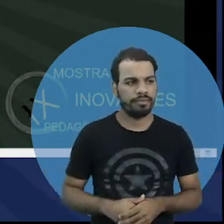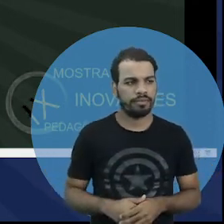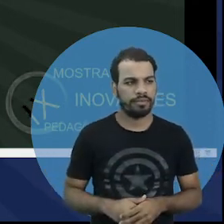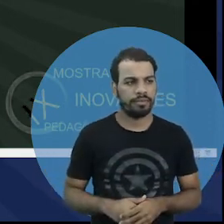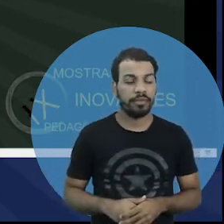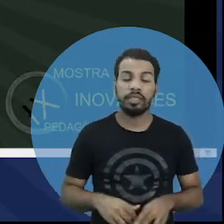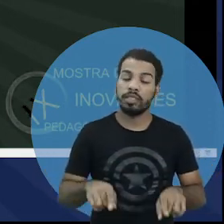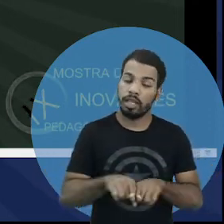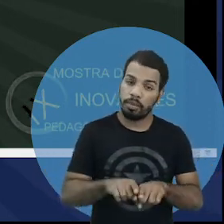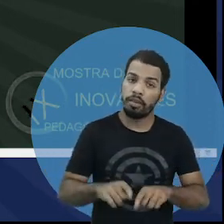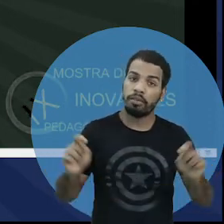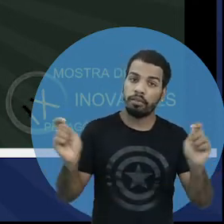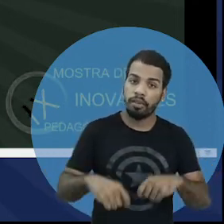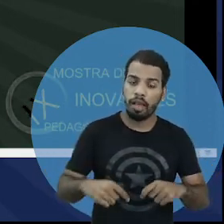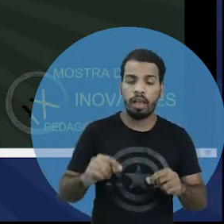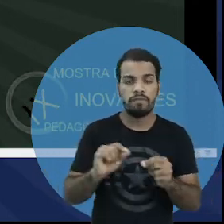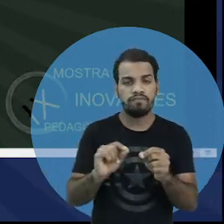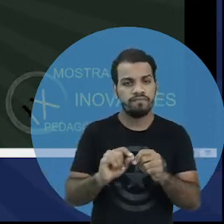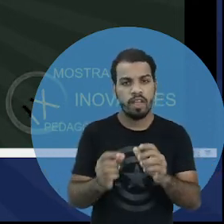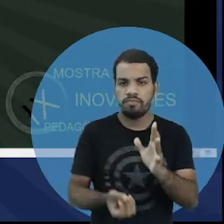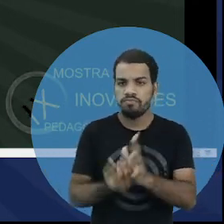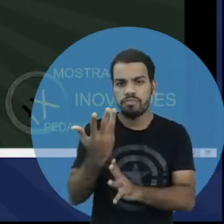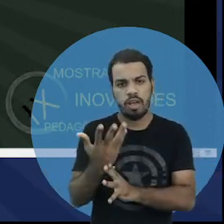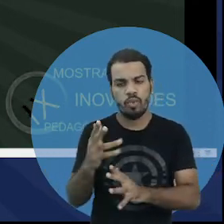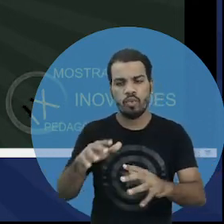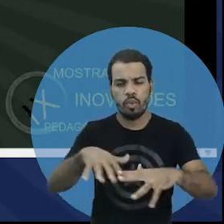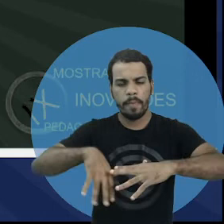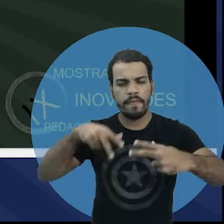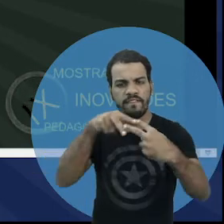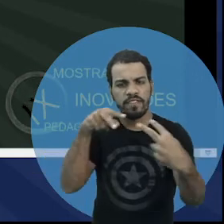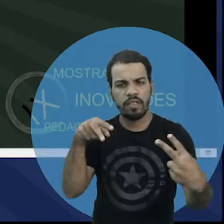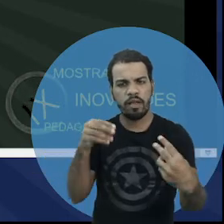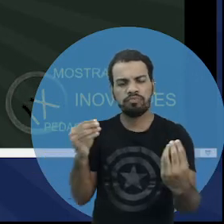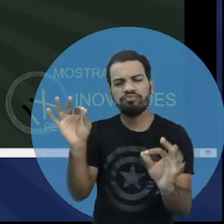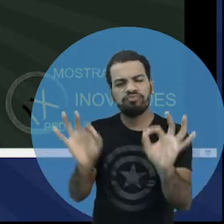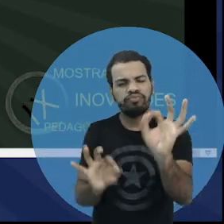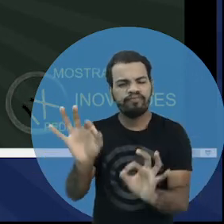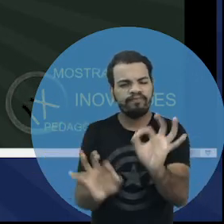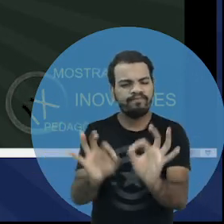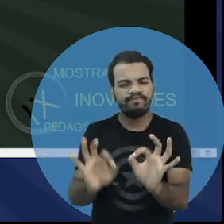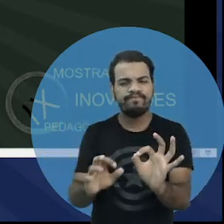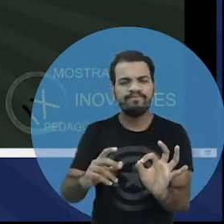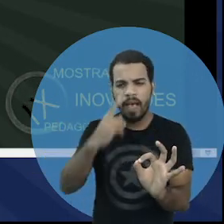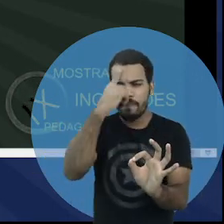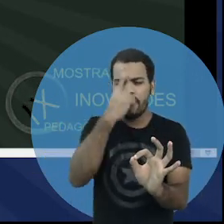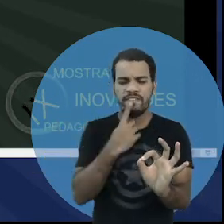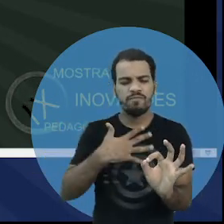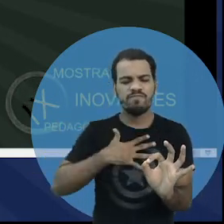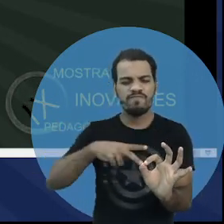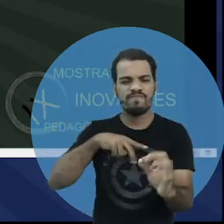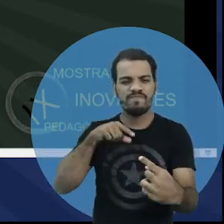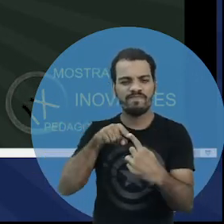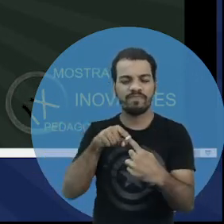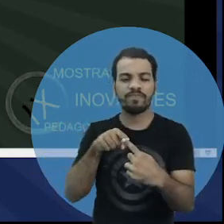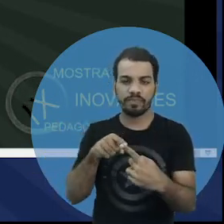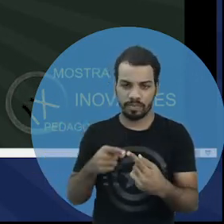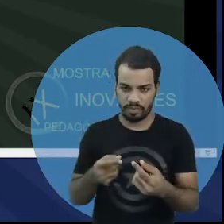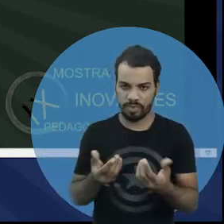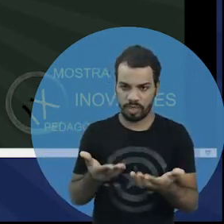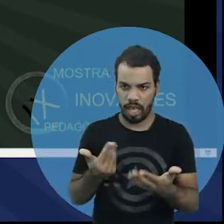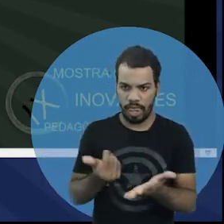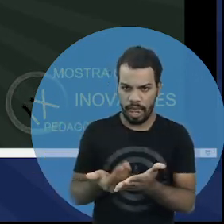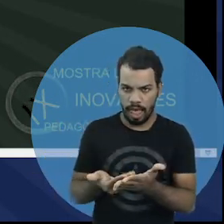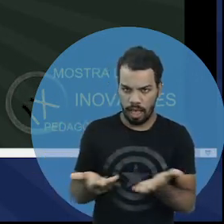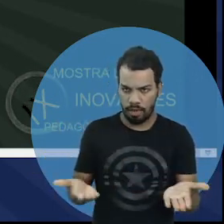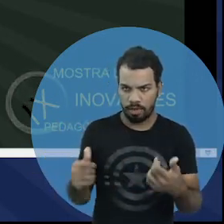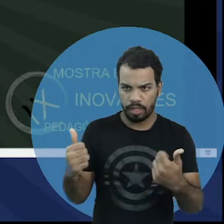eles também pudessem customizar o ambiente virtual, dando um pouco mais de personalidade àquela situação, àquela aula,